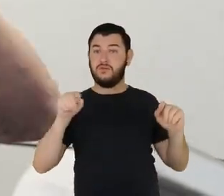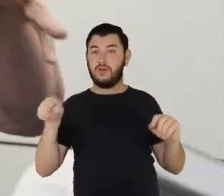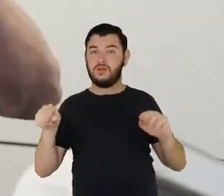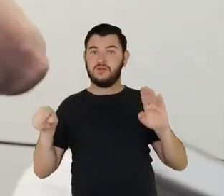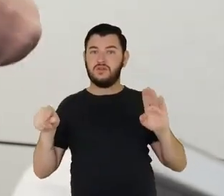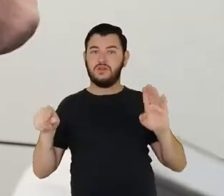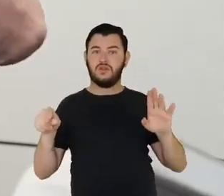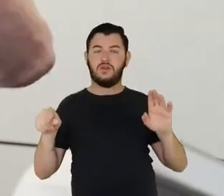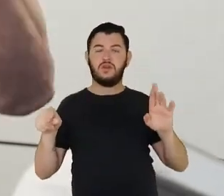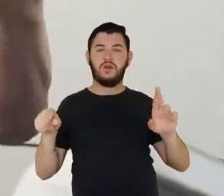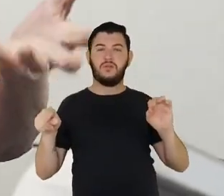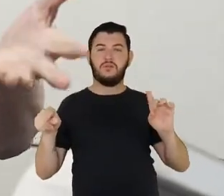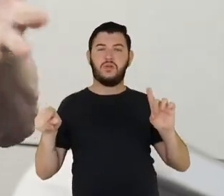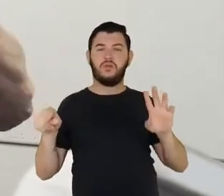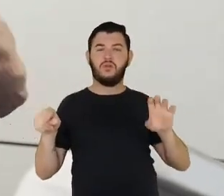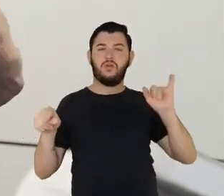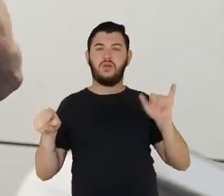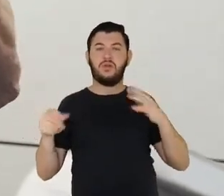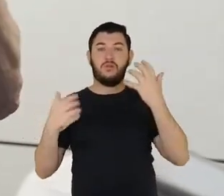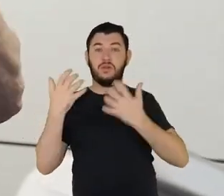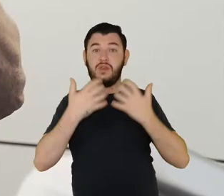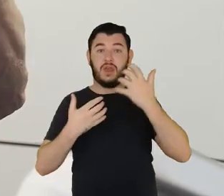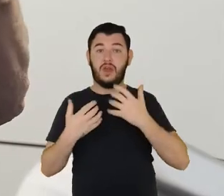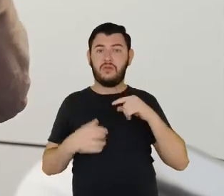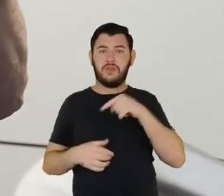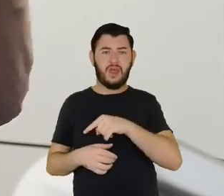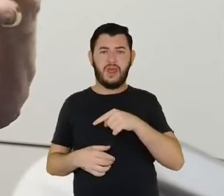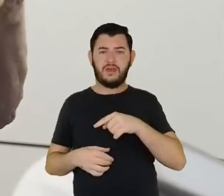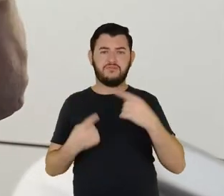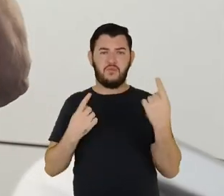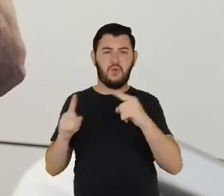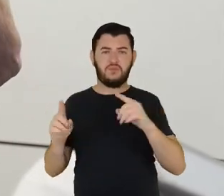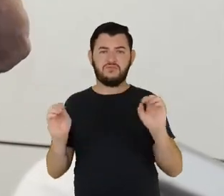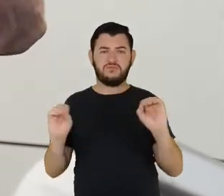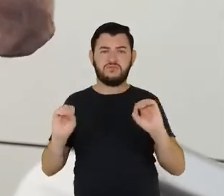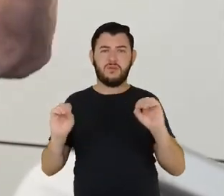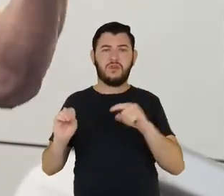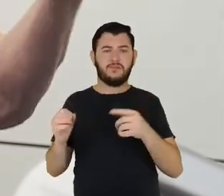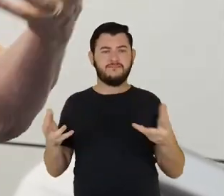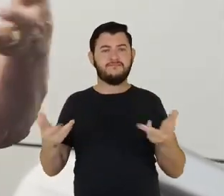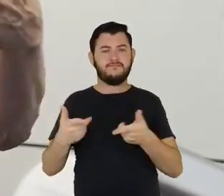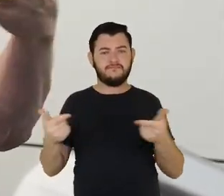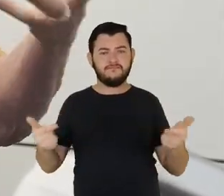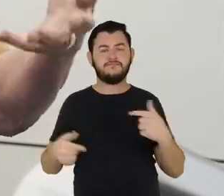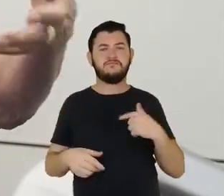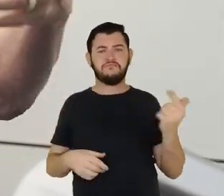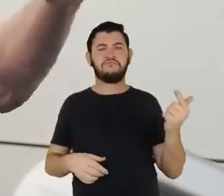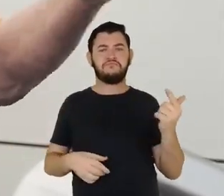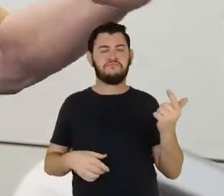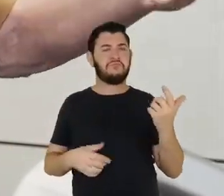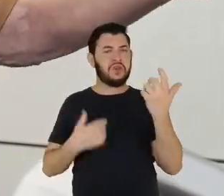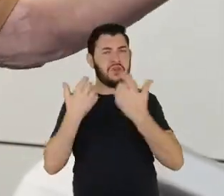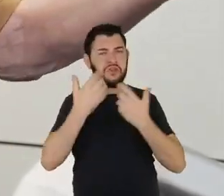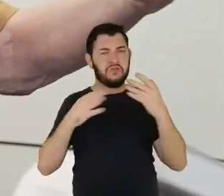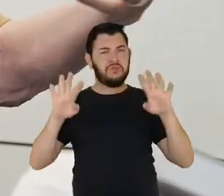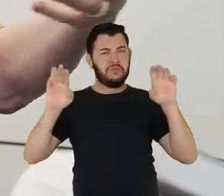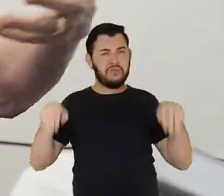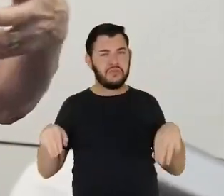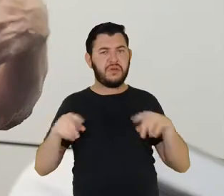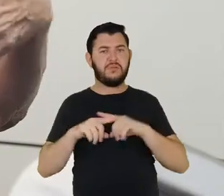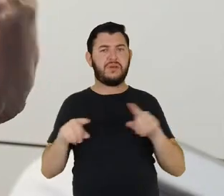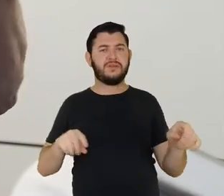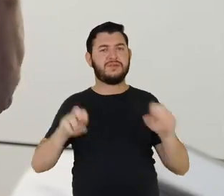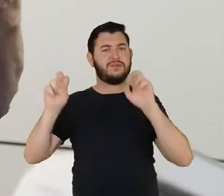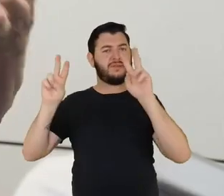maravilhosamente bem, dançam maravilhosamente bem, mas os temas são sempre temas muito genéricos, muito para grande